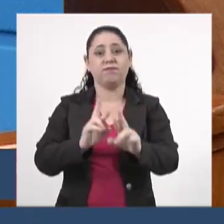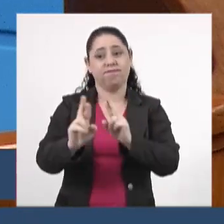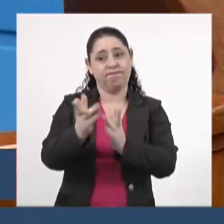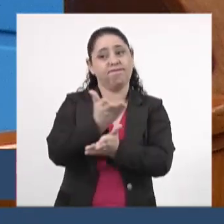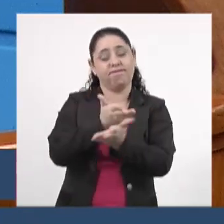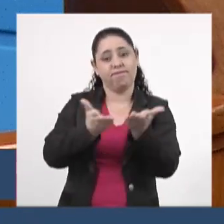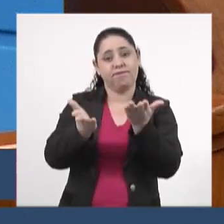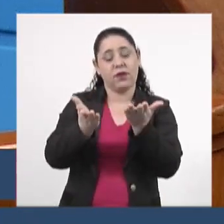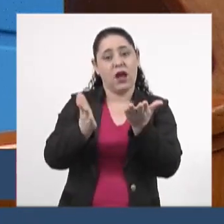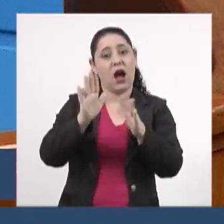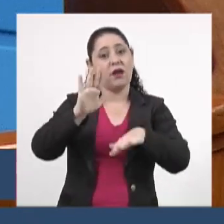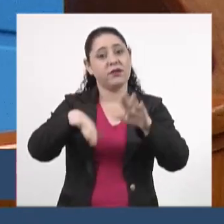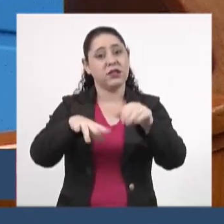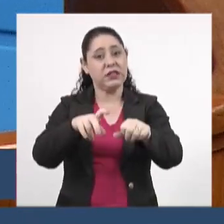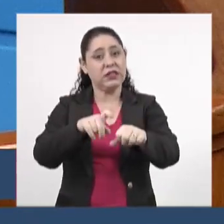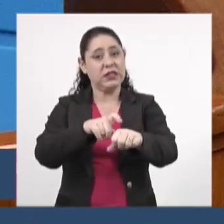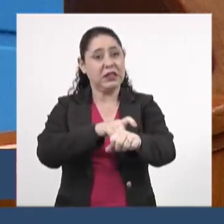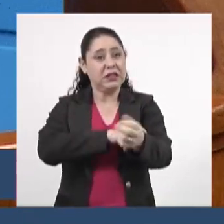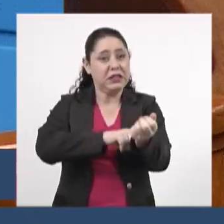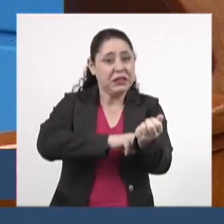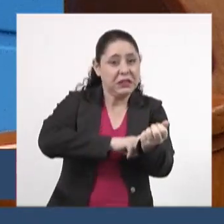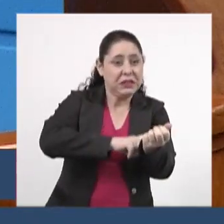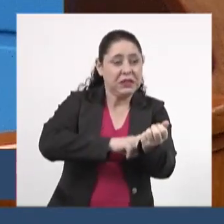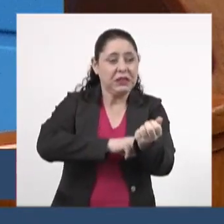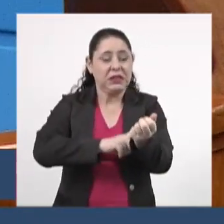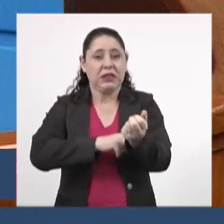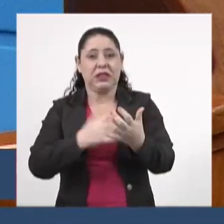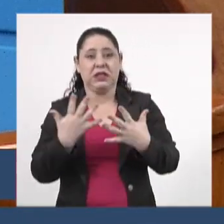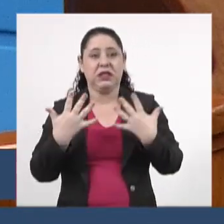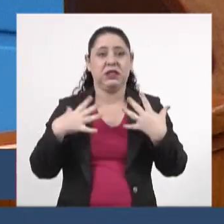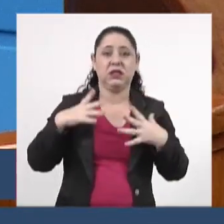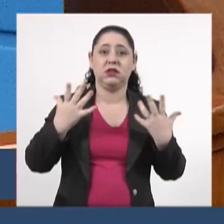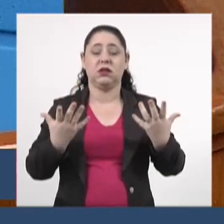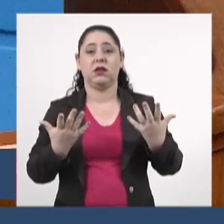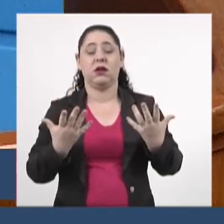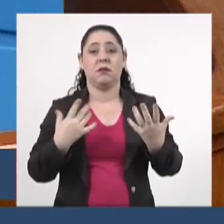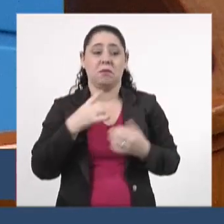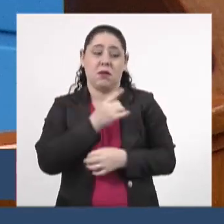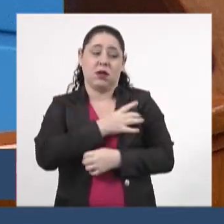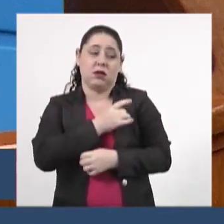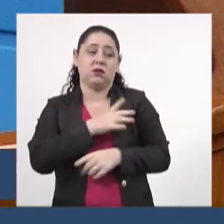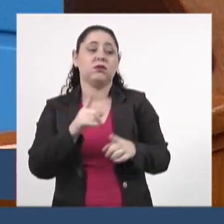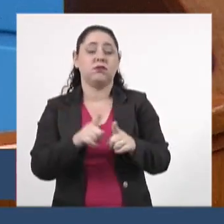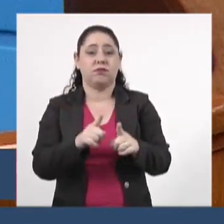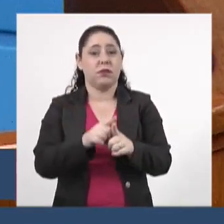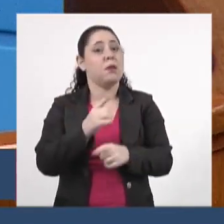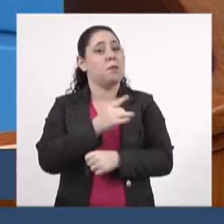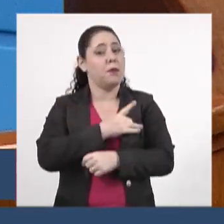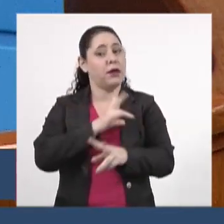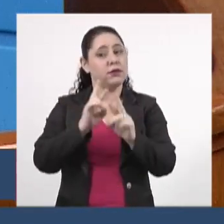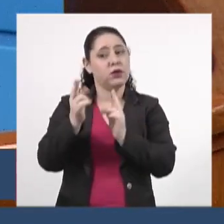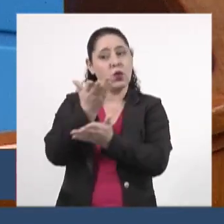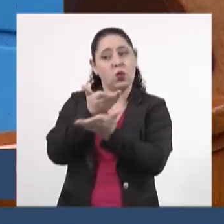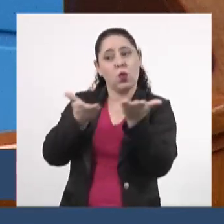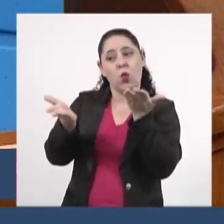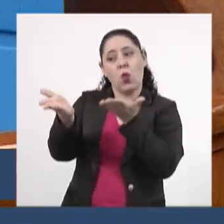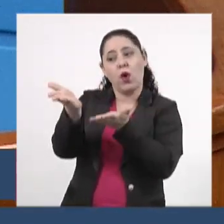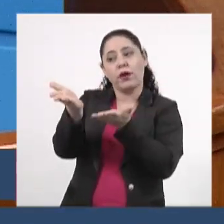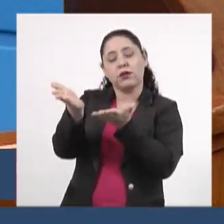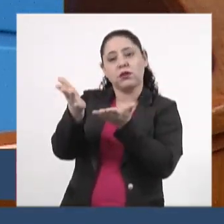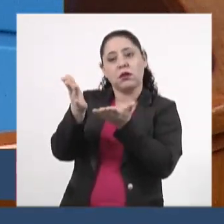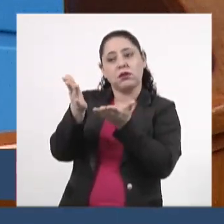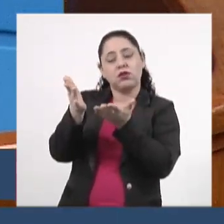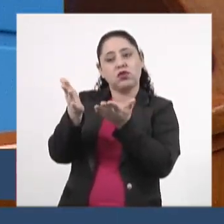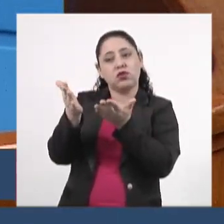são geralmente carregam muita irritação, muito medo, elas têm medo de se relacionar com outras pessoas, elas têm